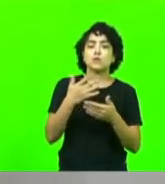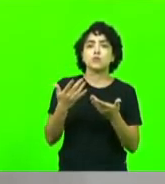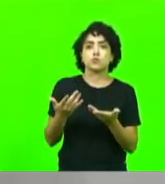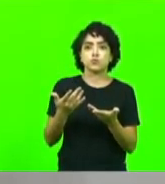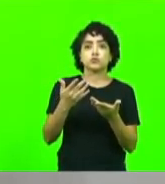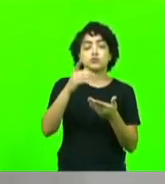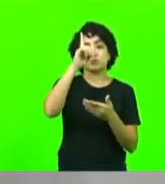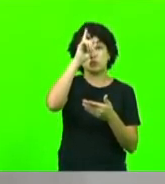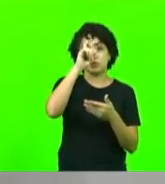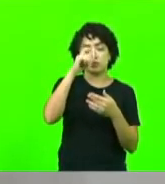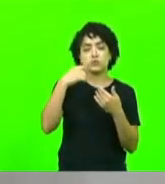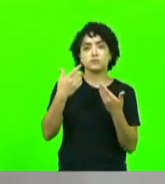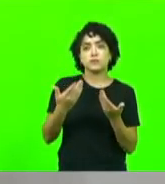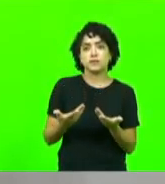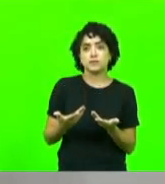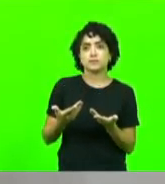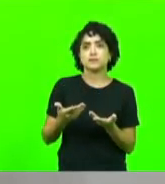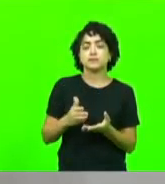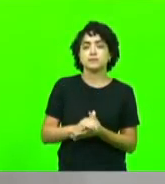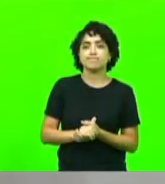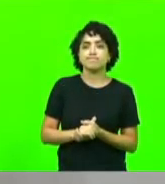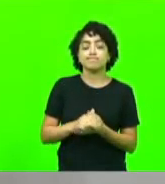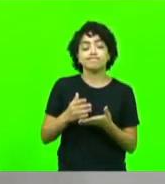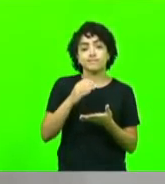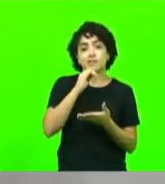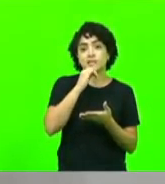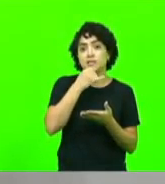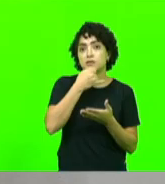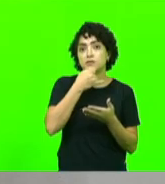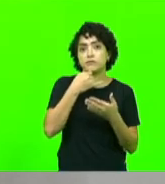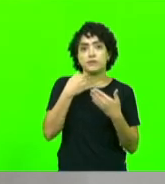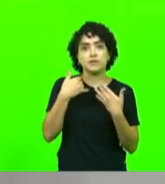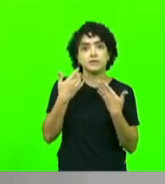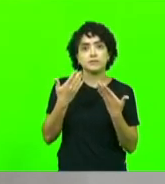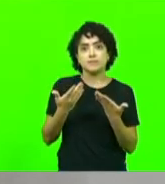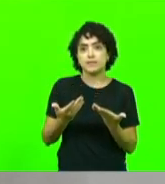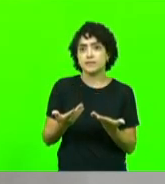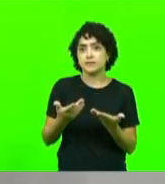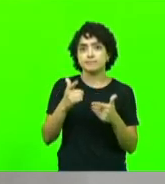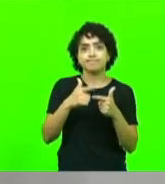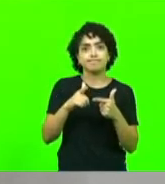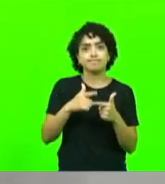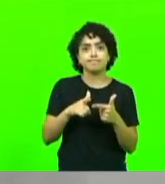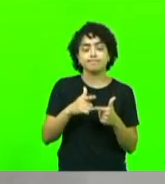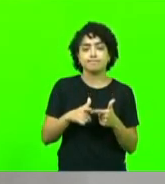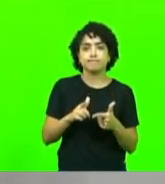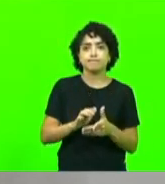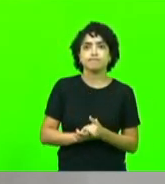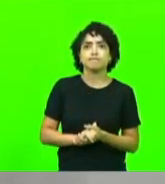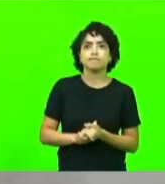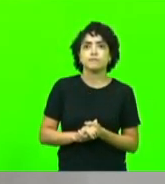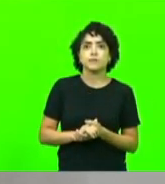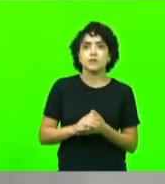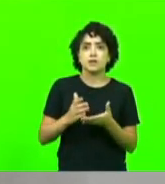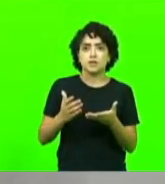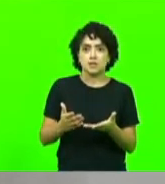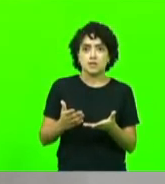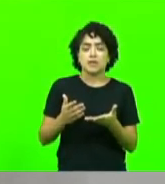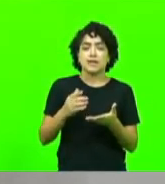hospitais, que, infelizmente, está deixando a desejar. Na unidade do Bela